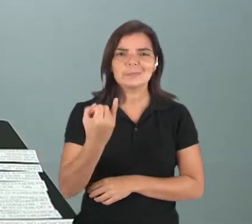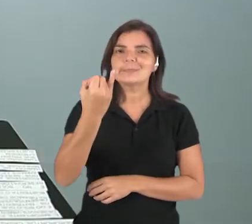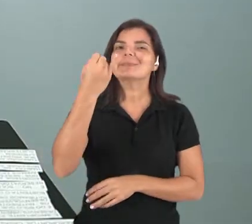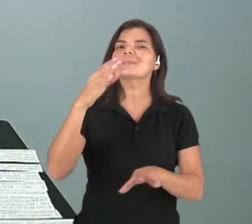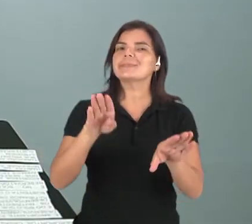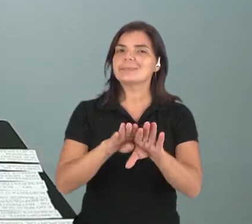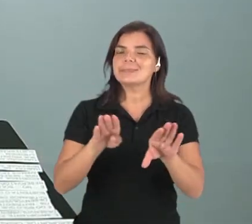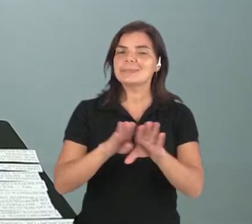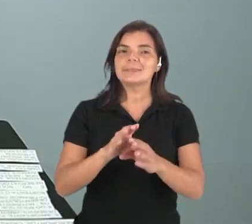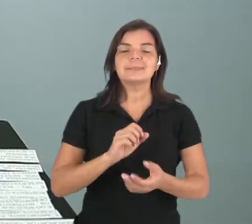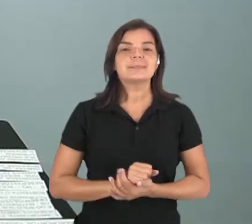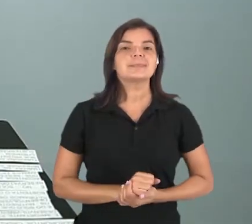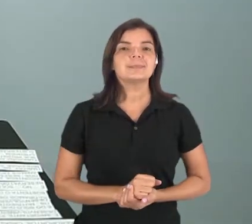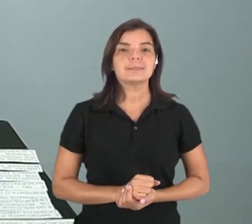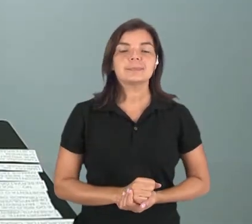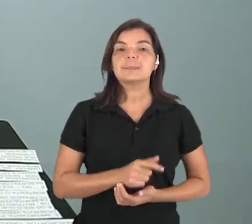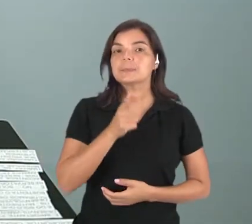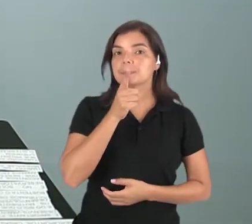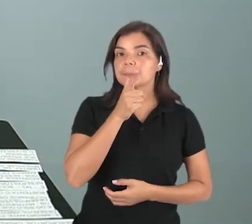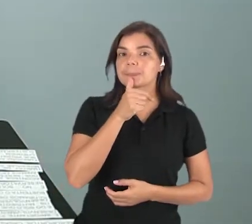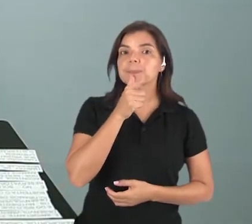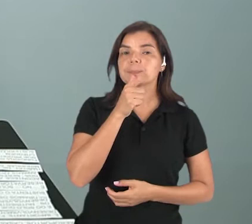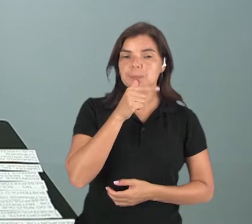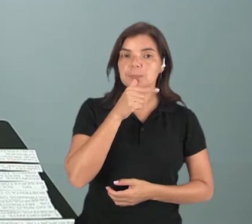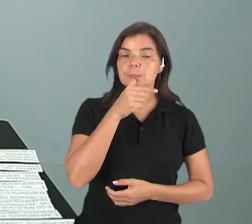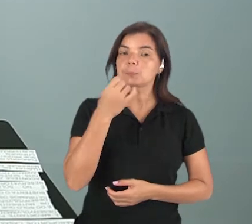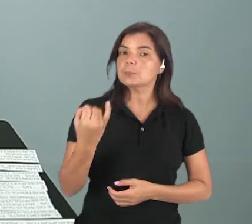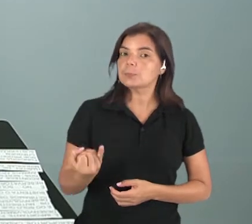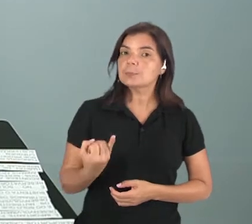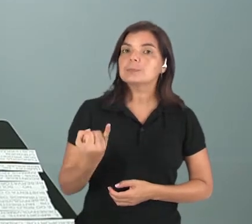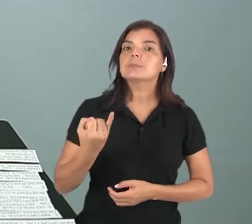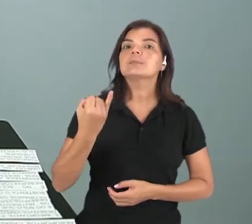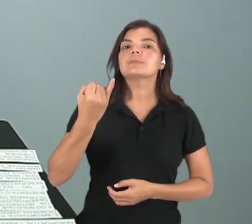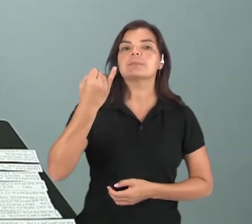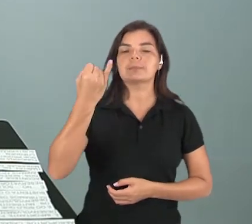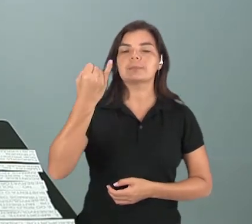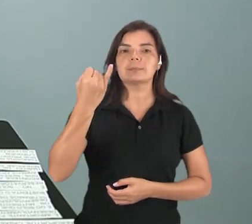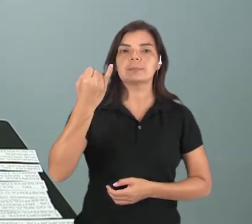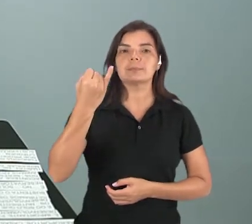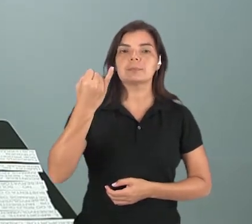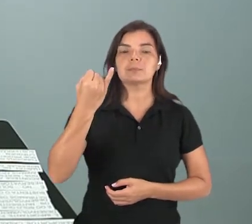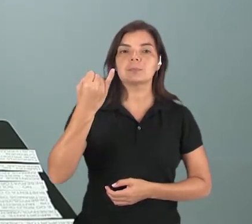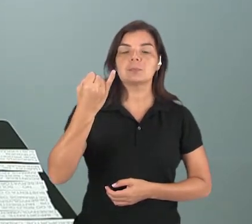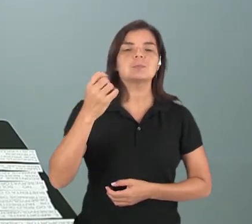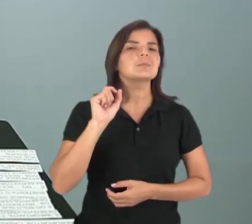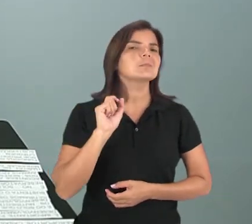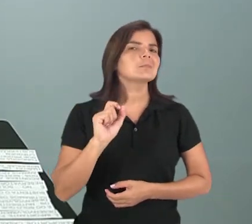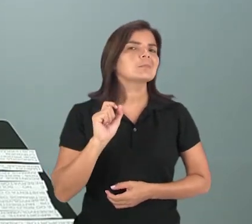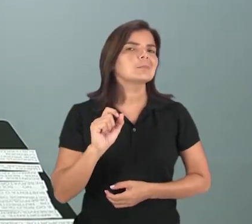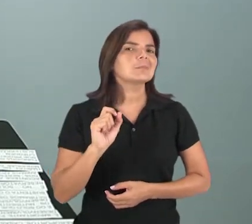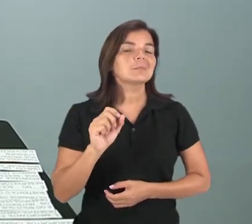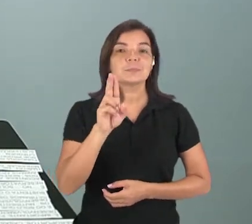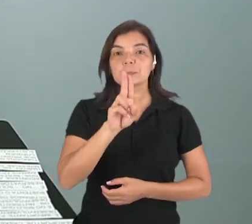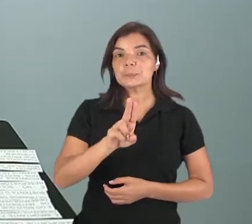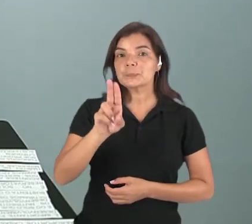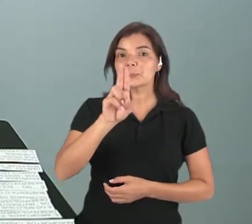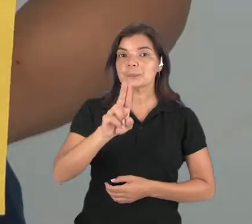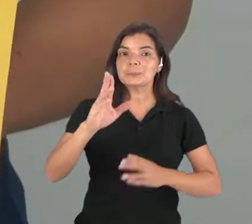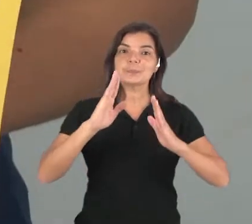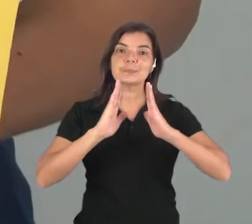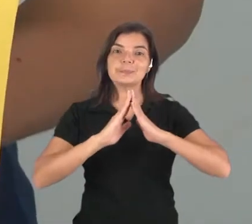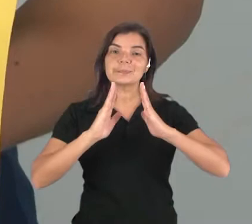né? Então, vamos lá. A água ela é muito importante para o quê? Para o uso